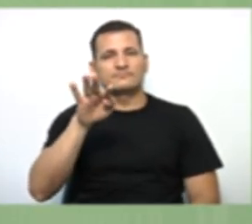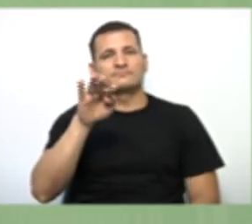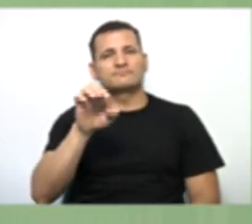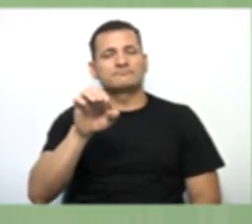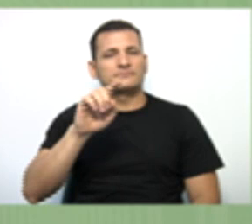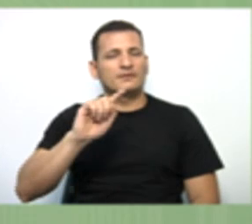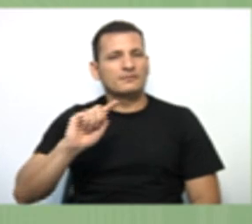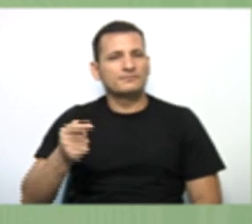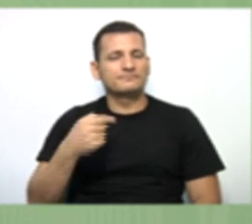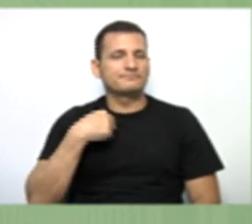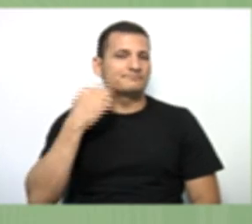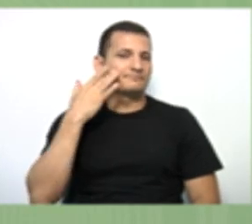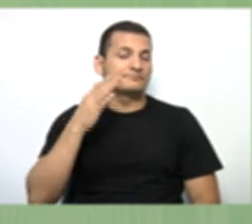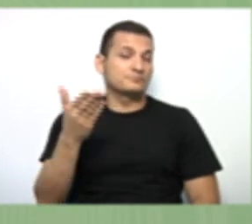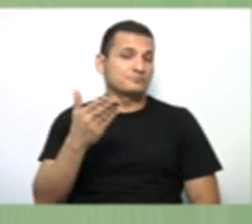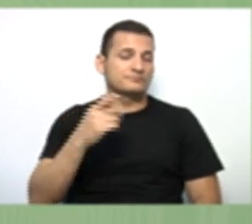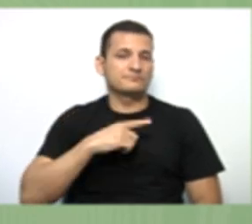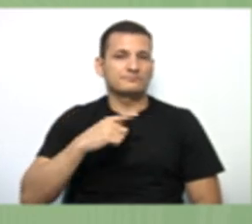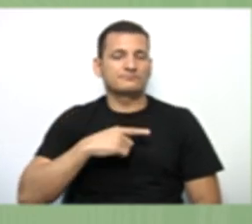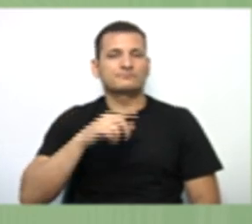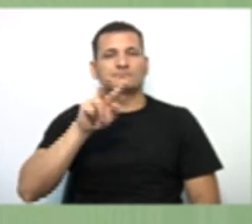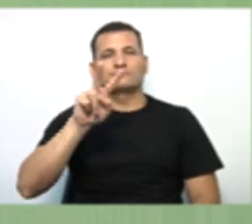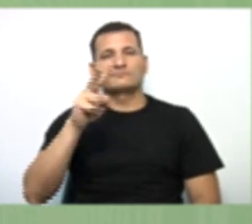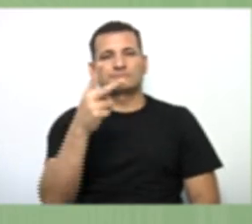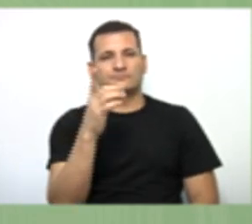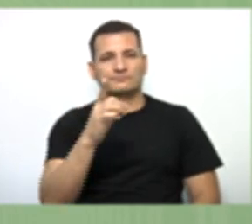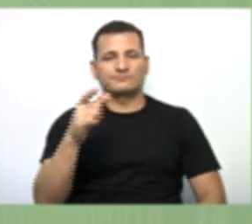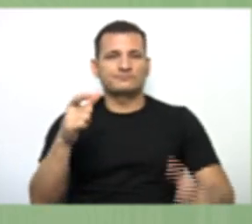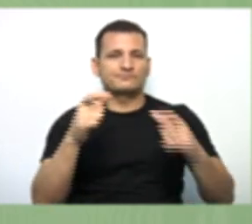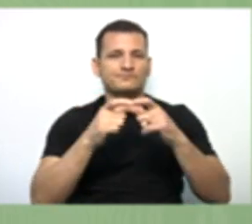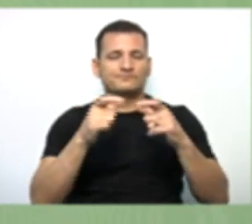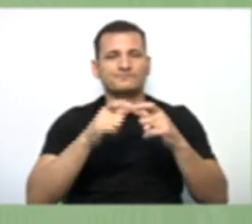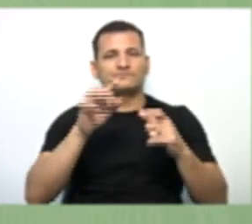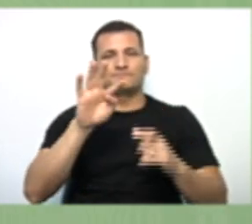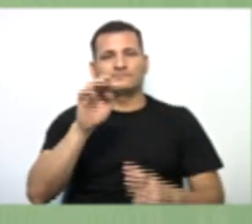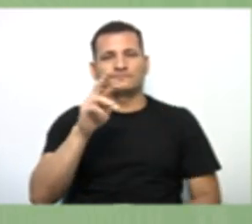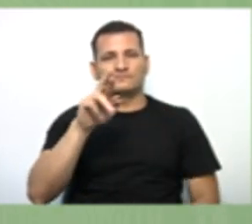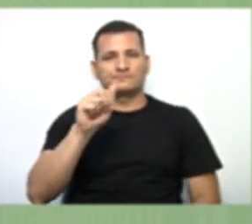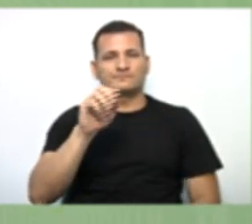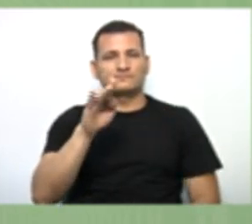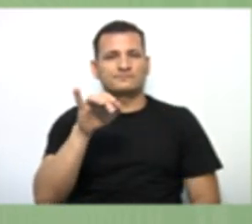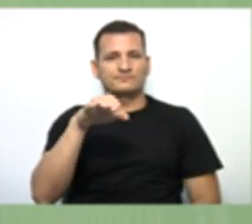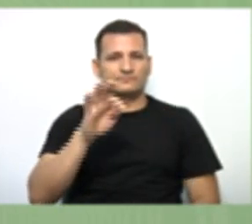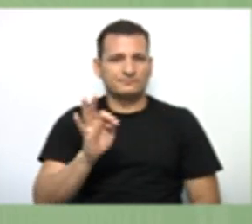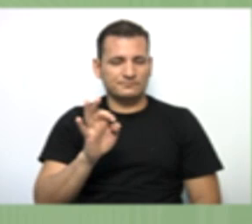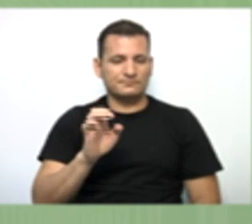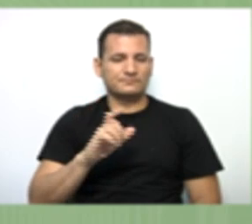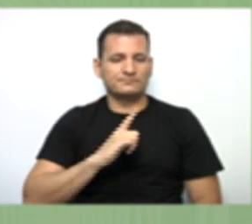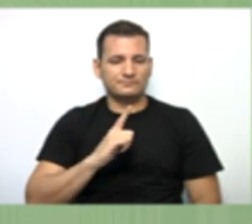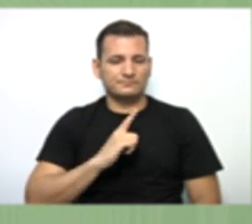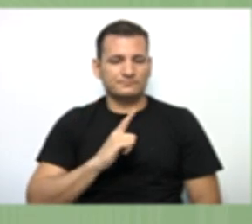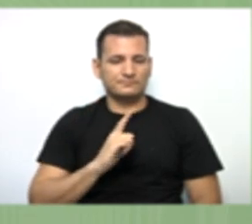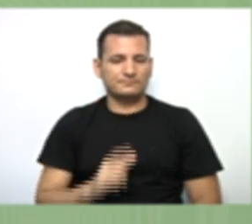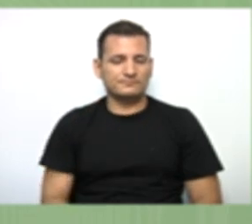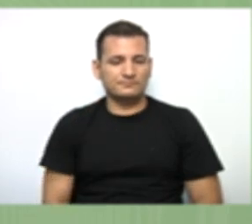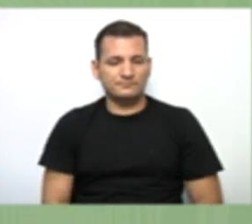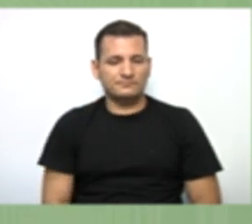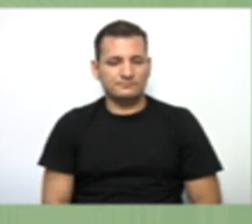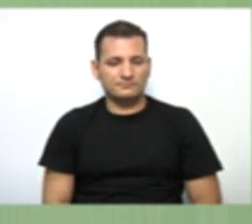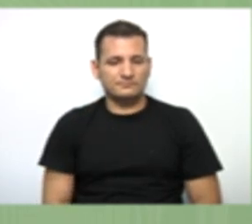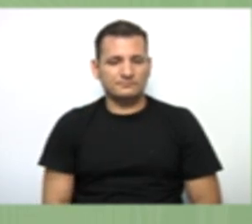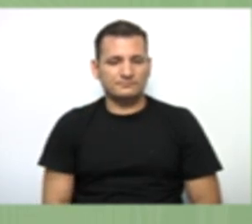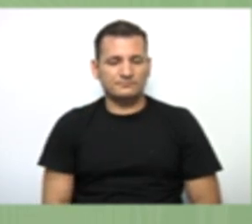Hoje, nós temos HDs de terabyte. Hoje, os data centers já estão trabalhando com exabyte. É muita coisa,